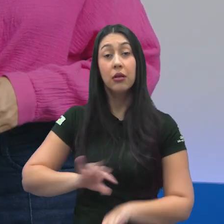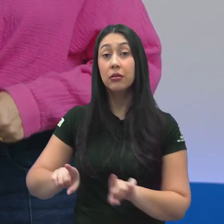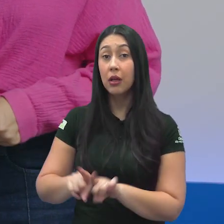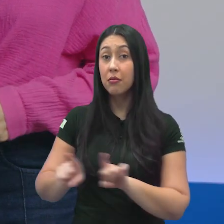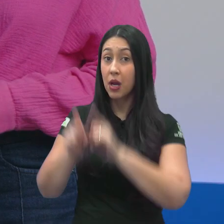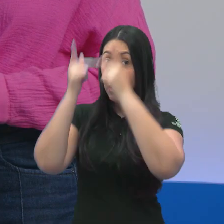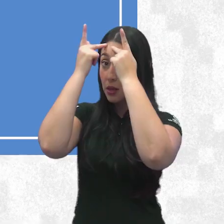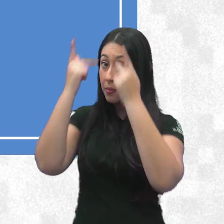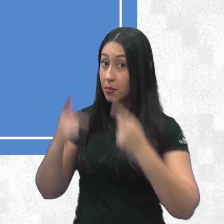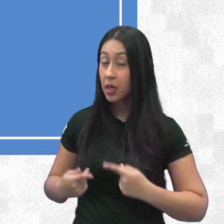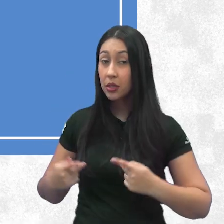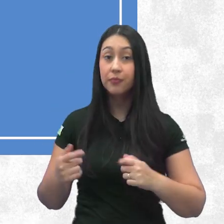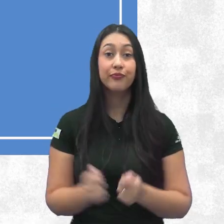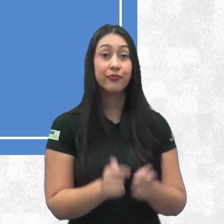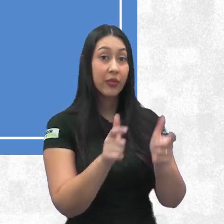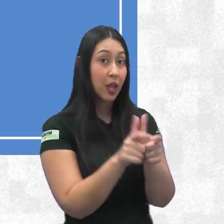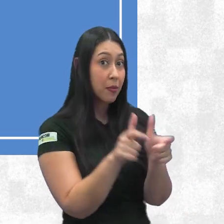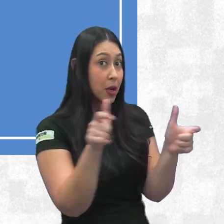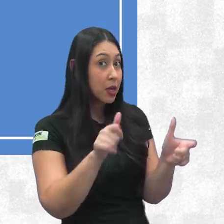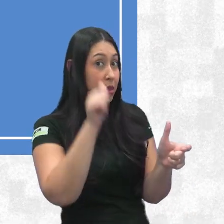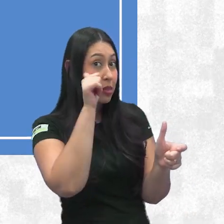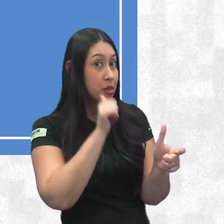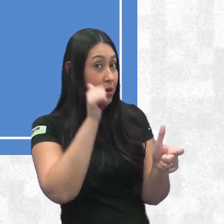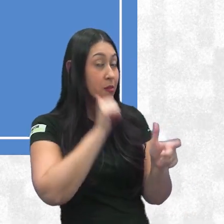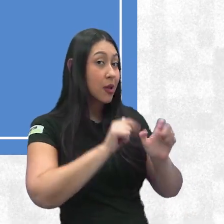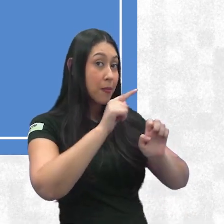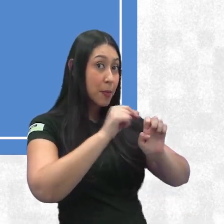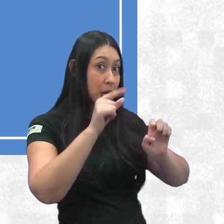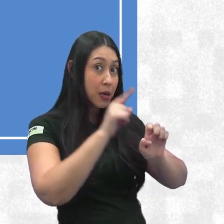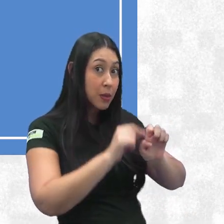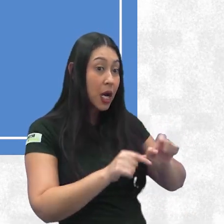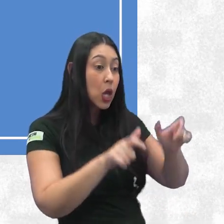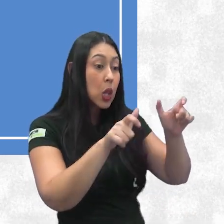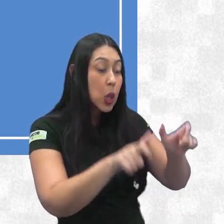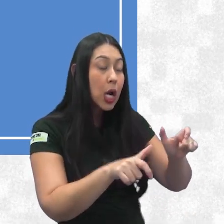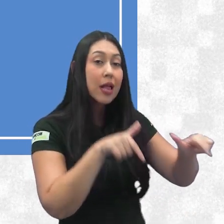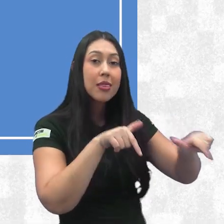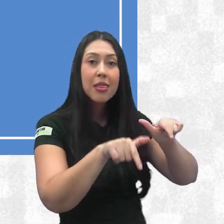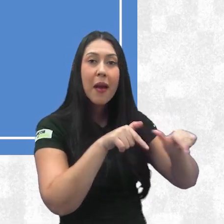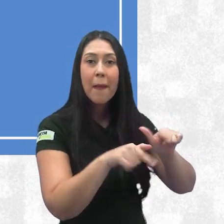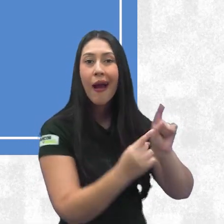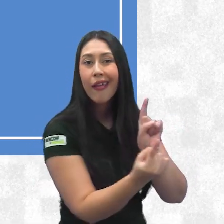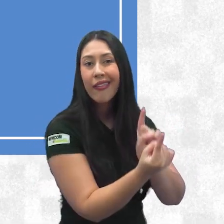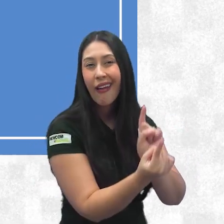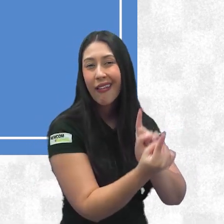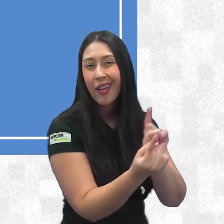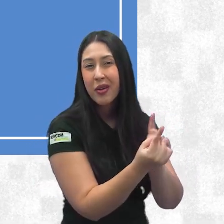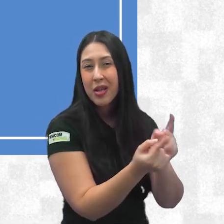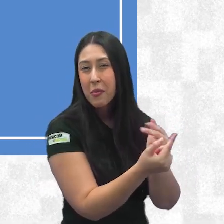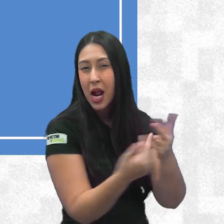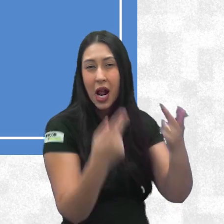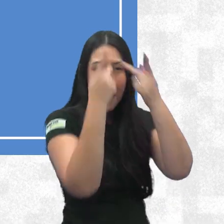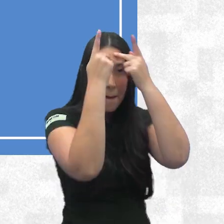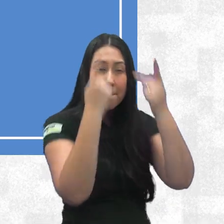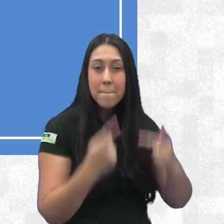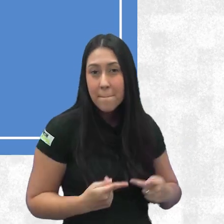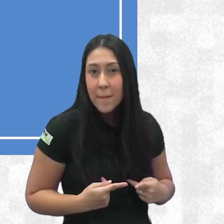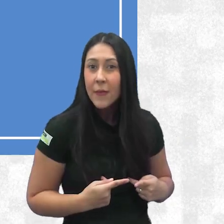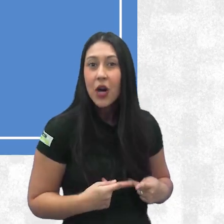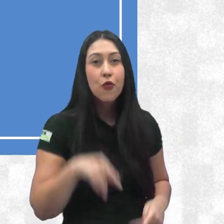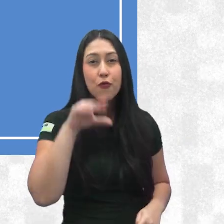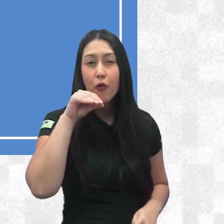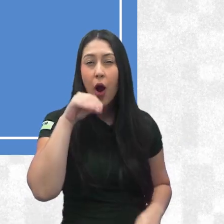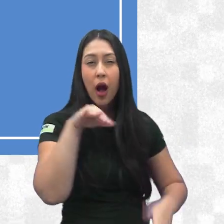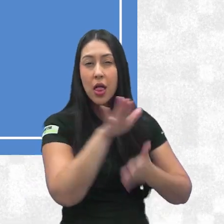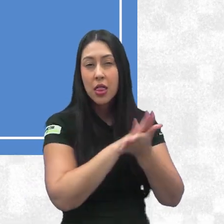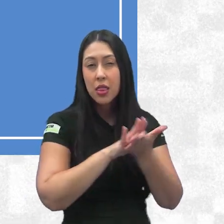e autonomia. A maioria das empreendedoras estão no setor de serviços, trabalha por conta própria e sem